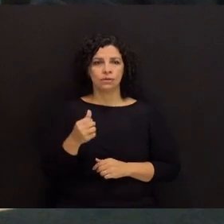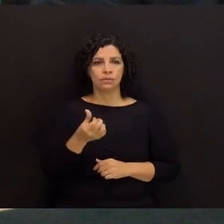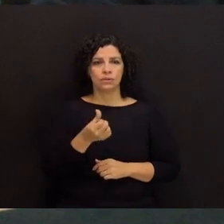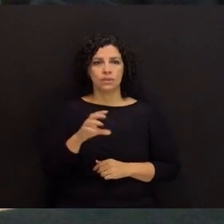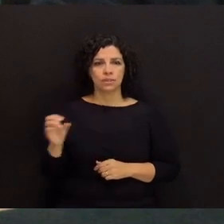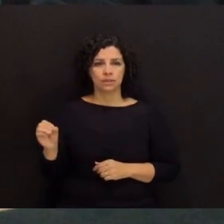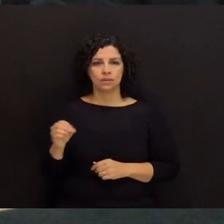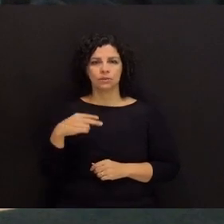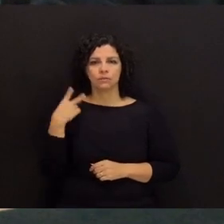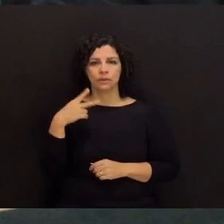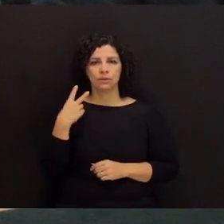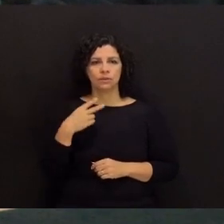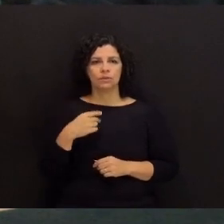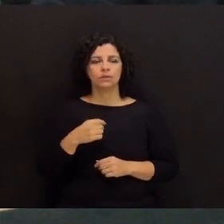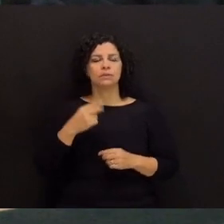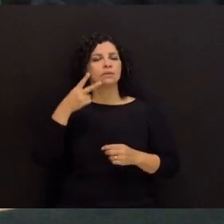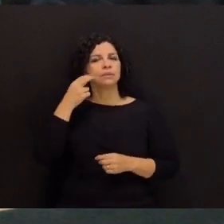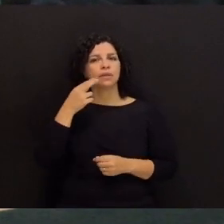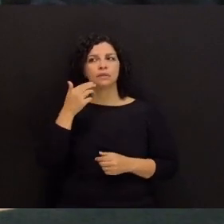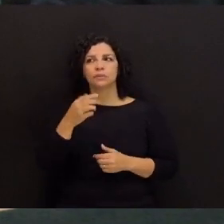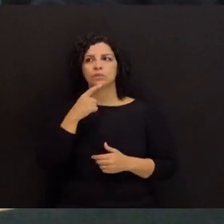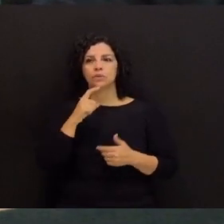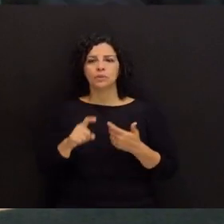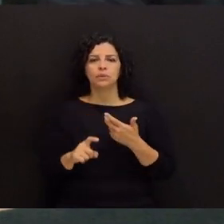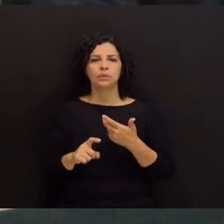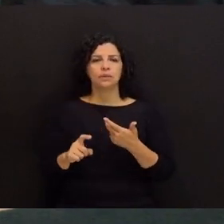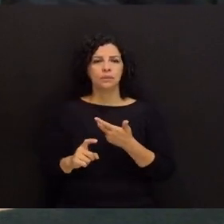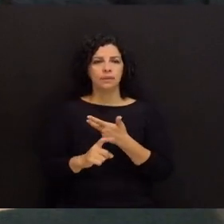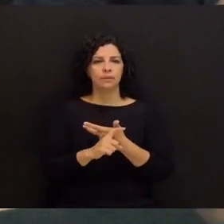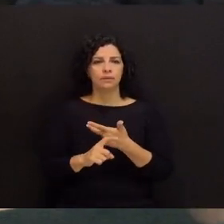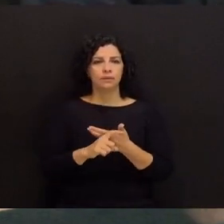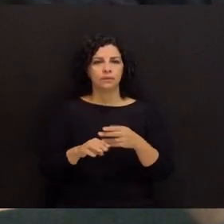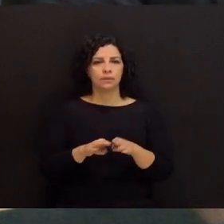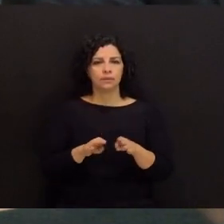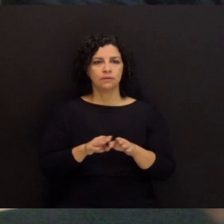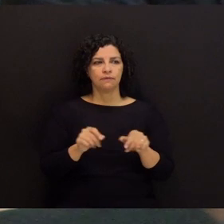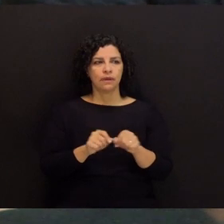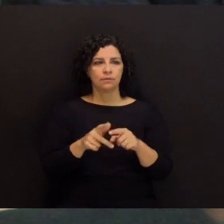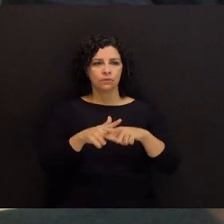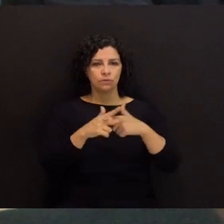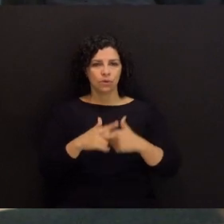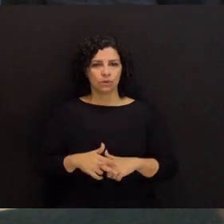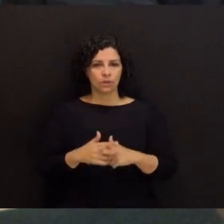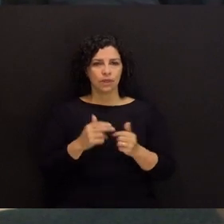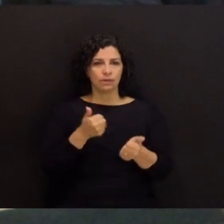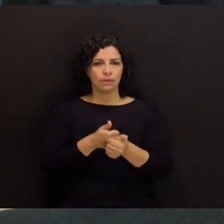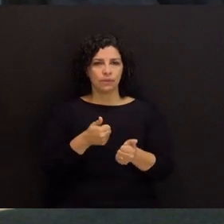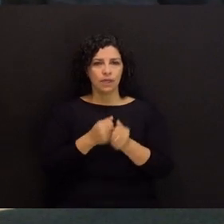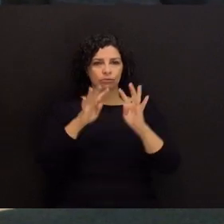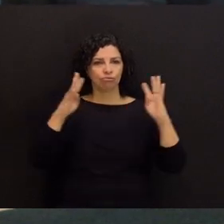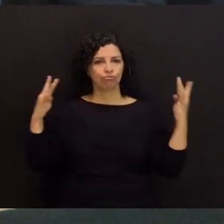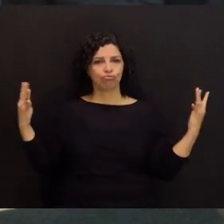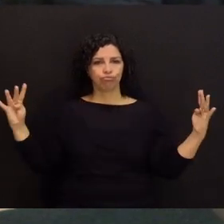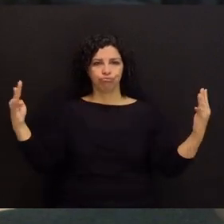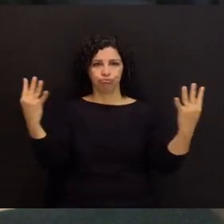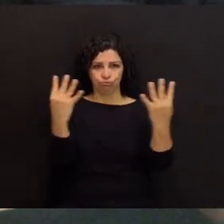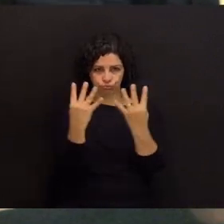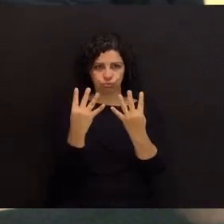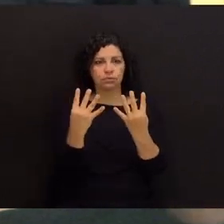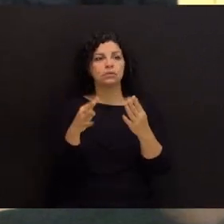vereadores Sinésio ao executivo e realize reforma do alambrado e colocação de novas